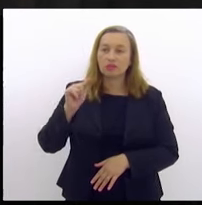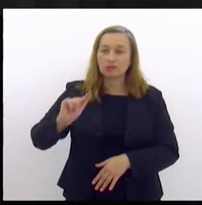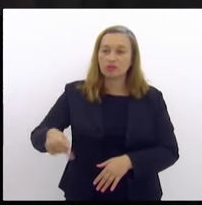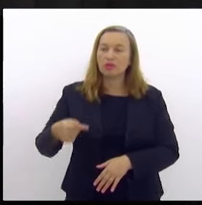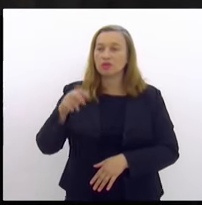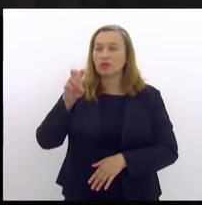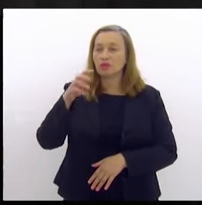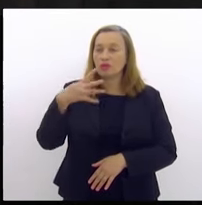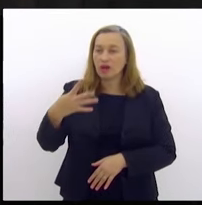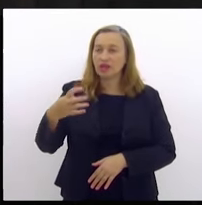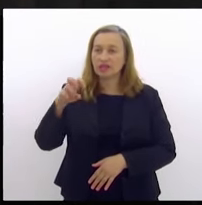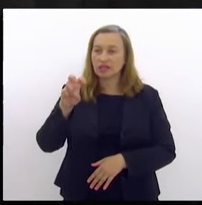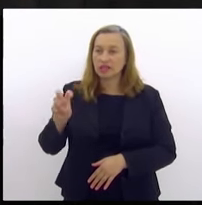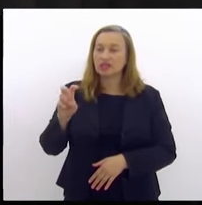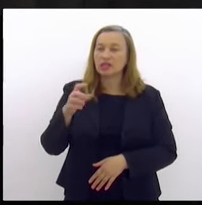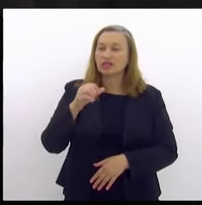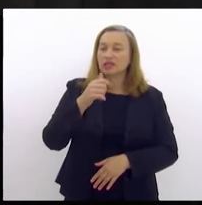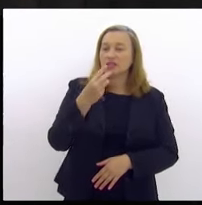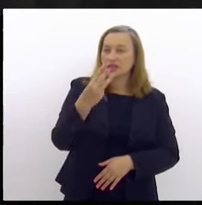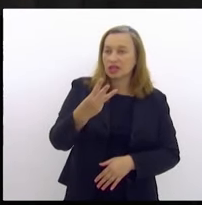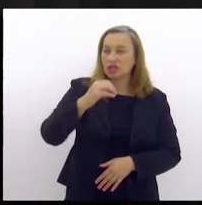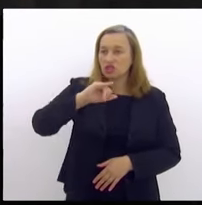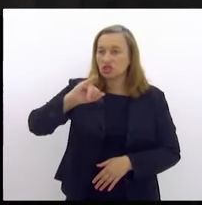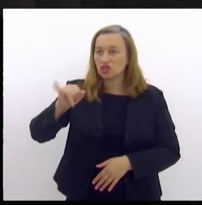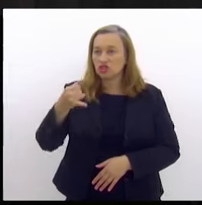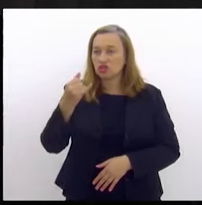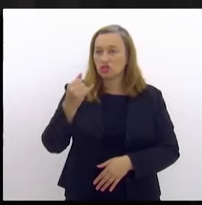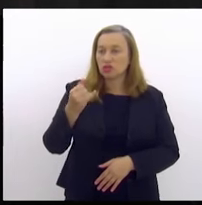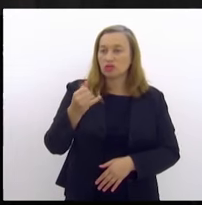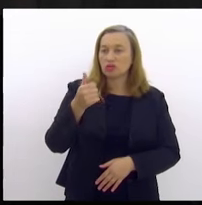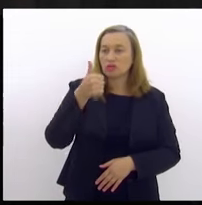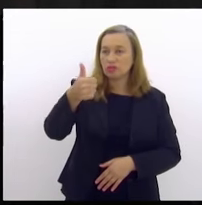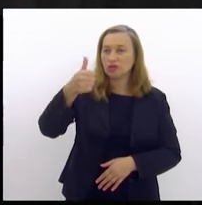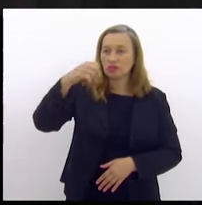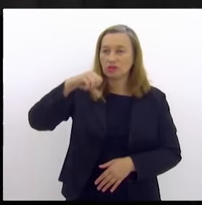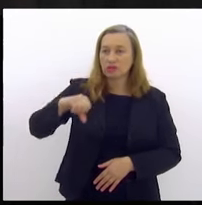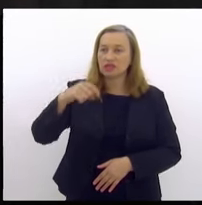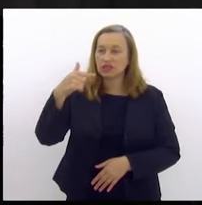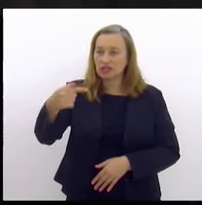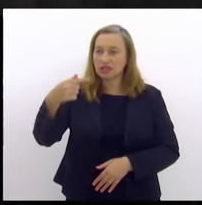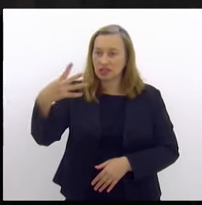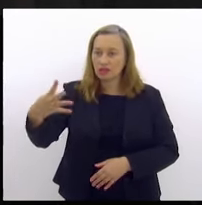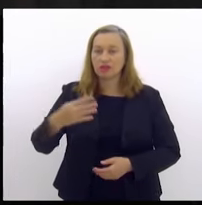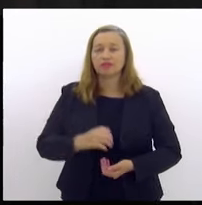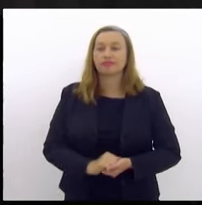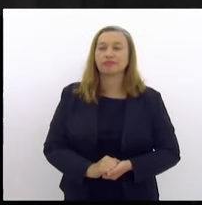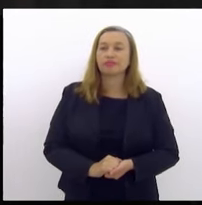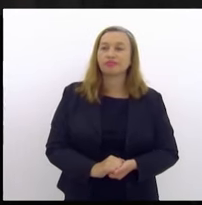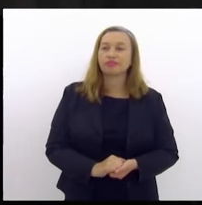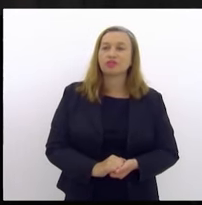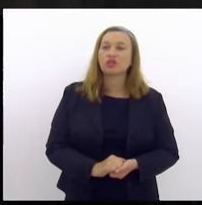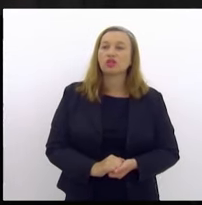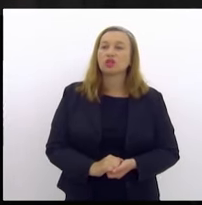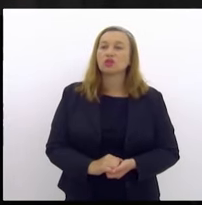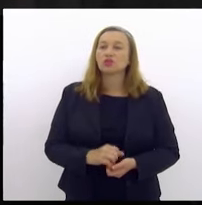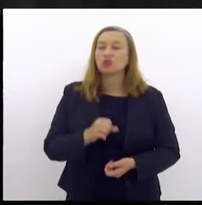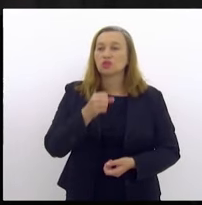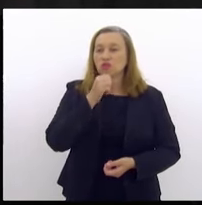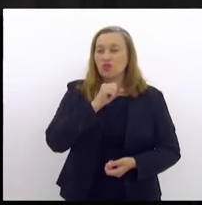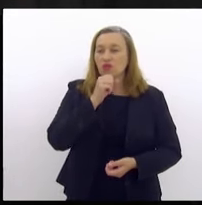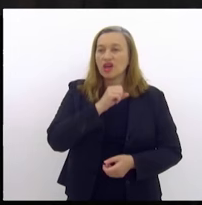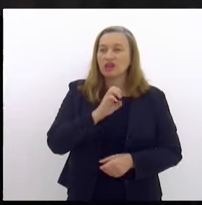7.045, de 3 de junho de 1974, do antigo Estado